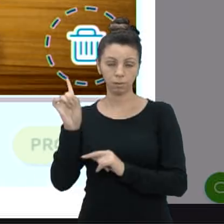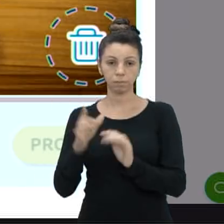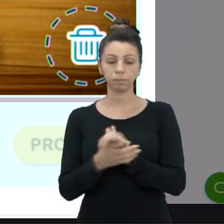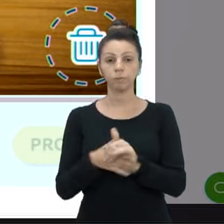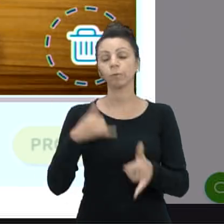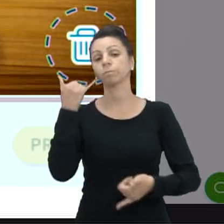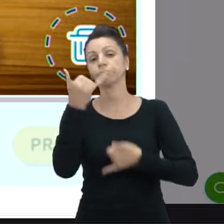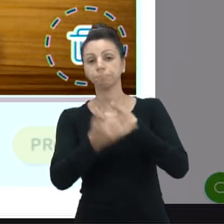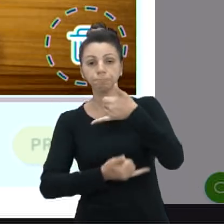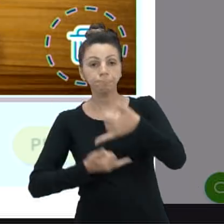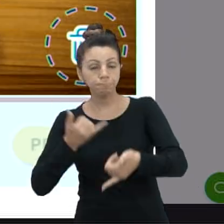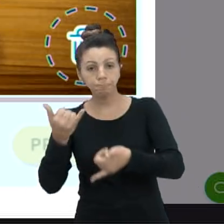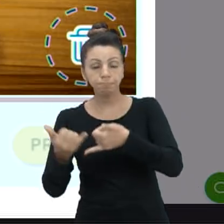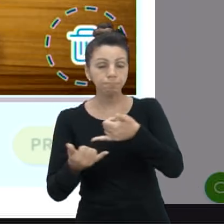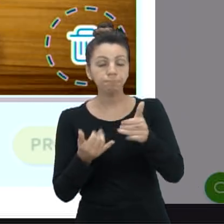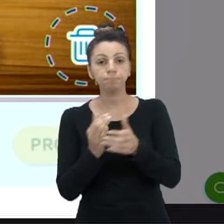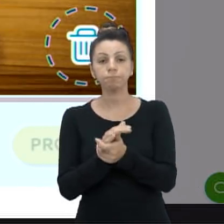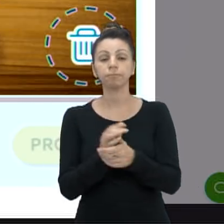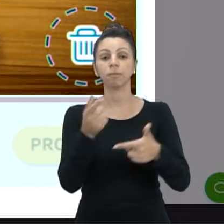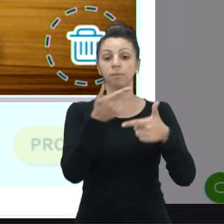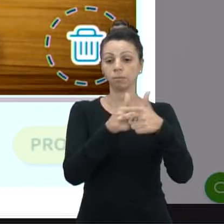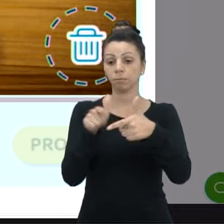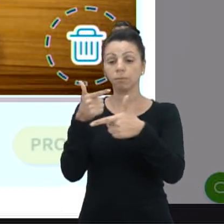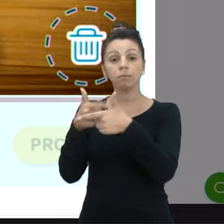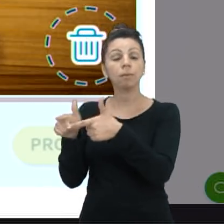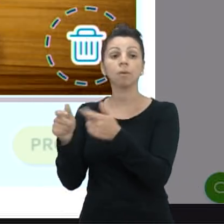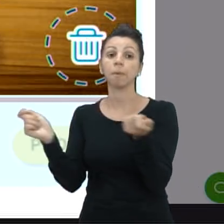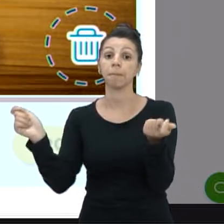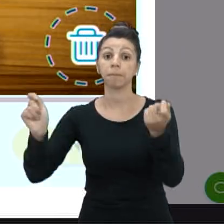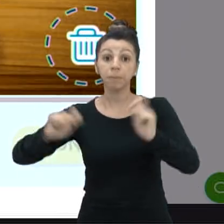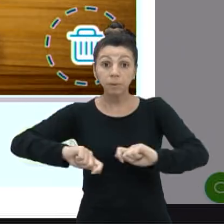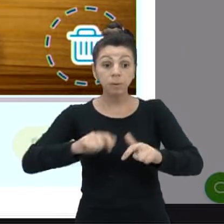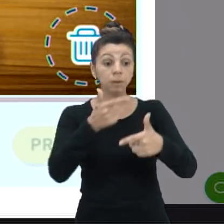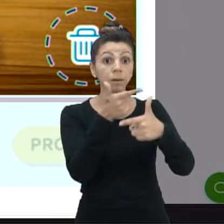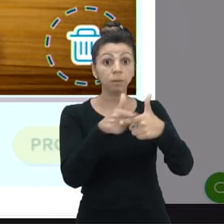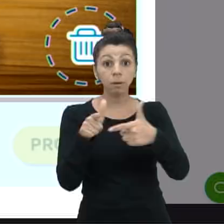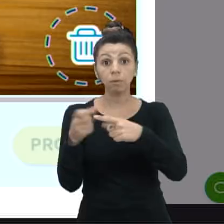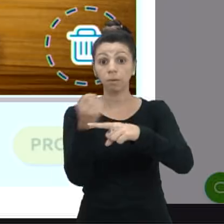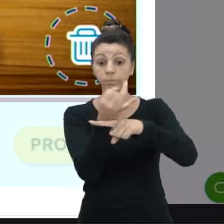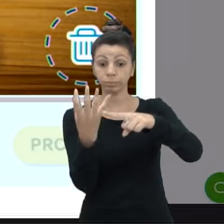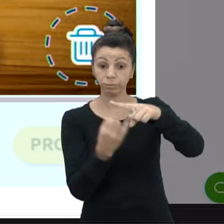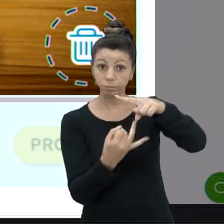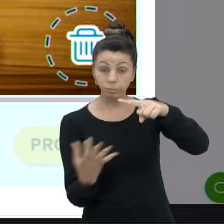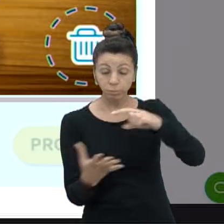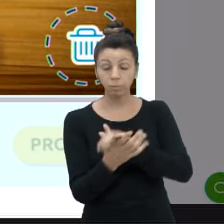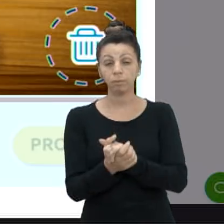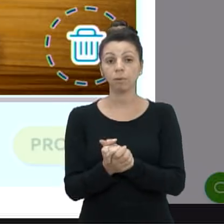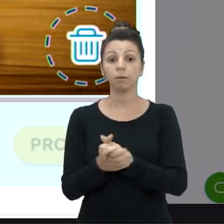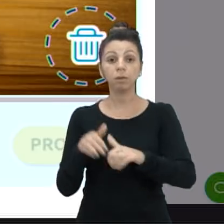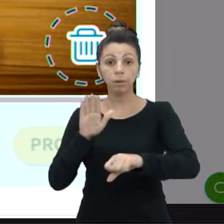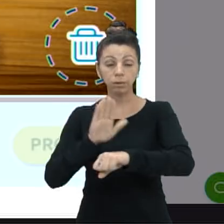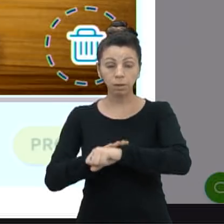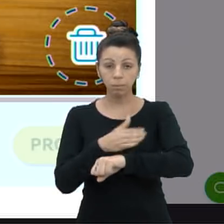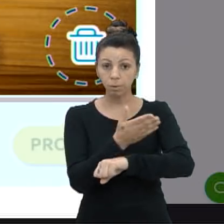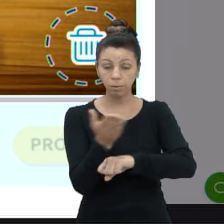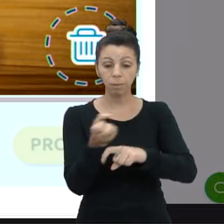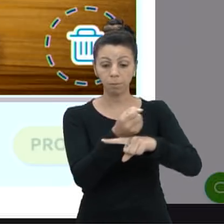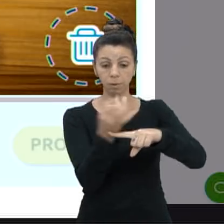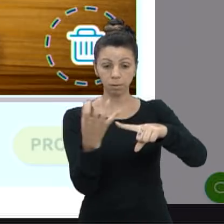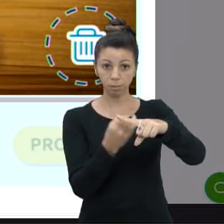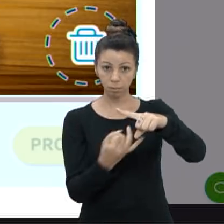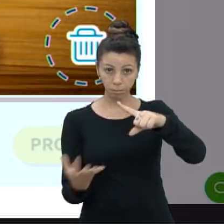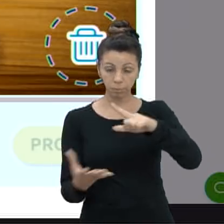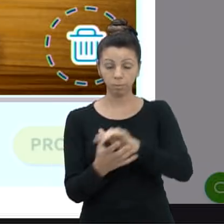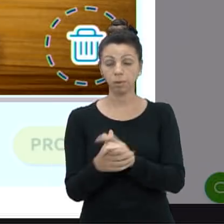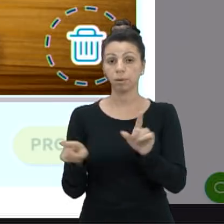vão jogando, trabalhem as divisões, vocês têm que calcular essas frações. Eu vou dar um tempo para vocês realizarem essas frações,